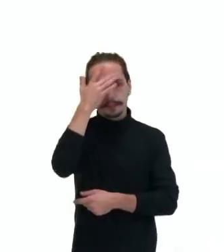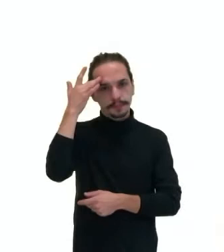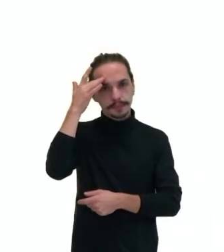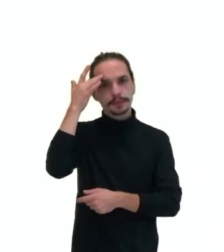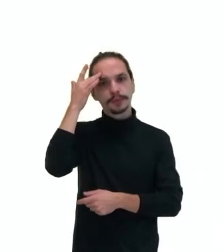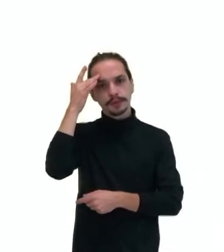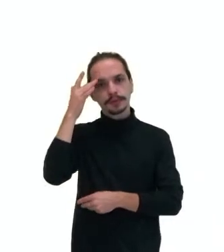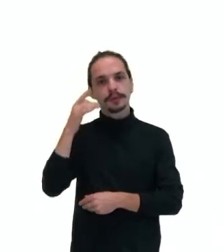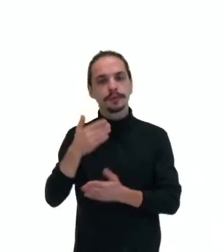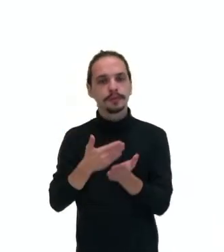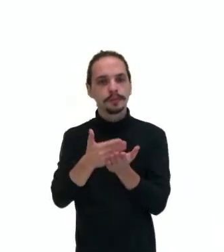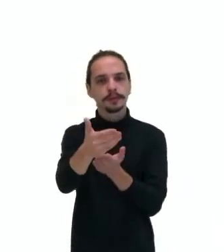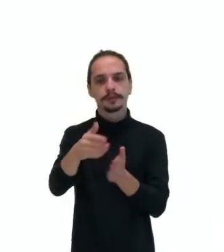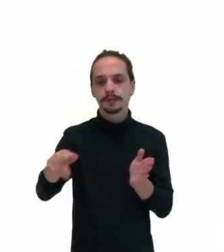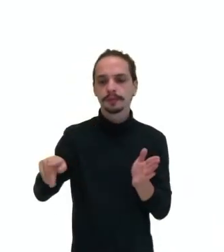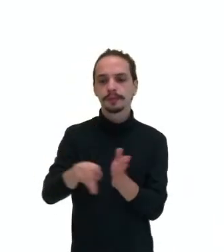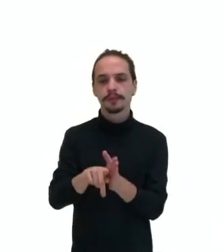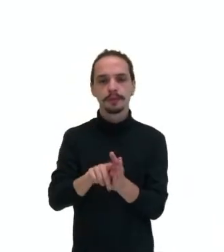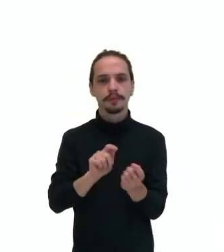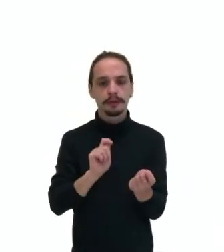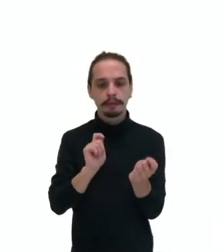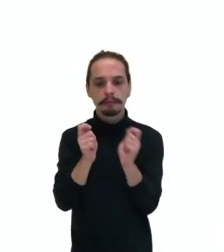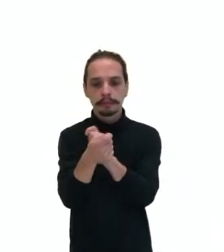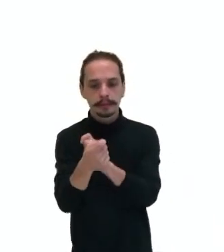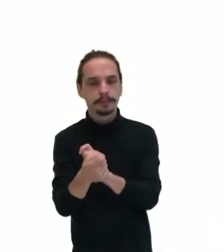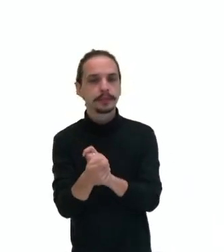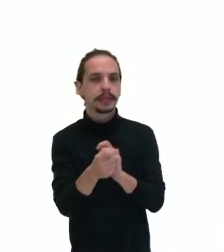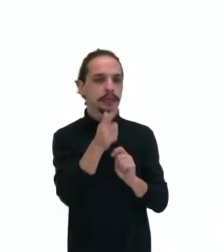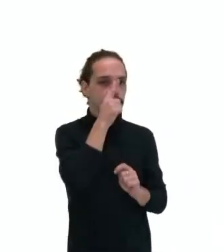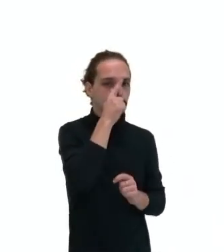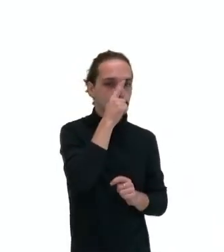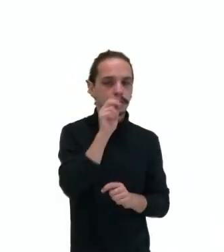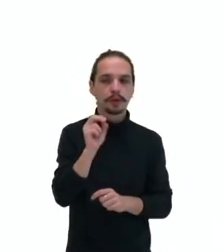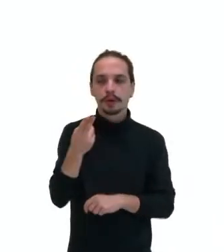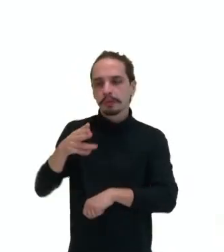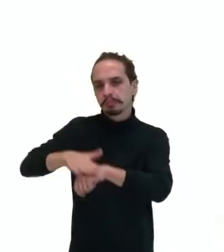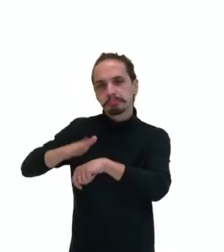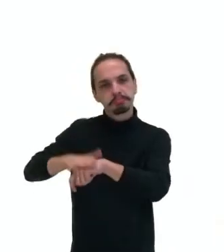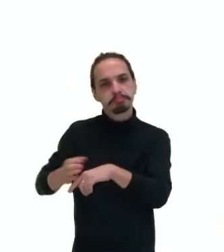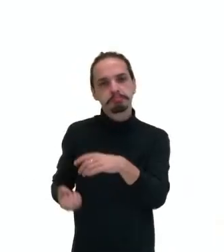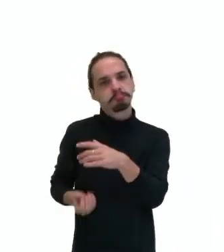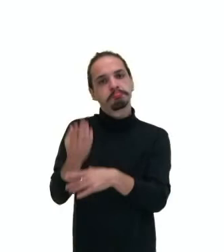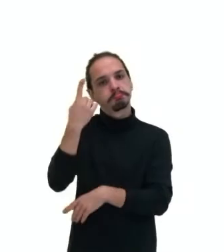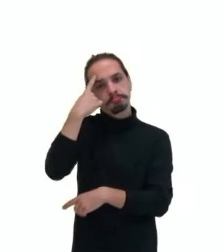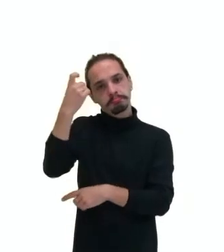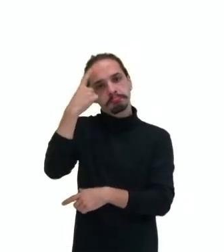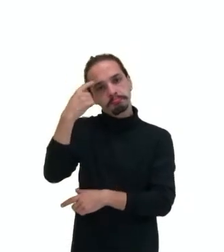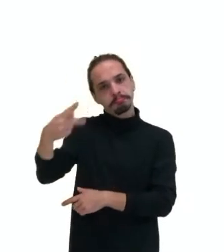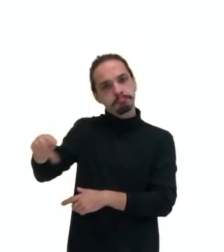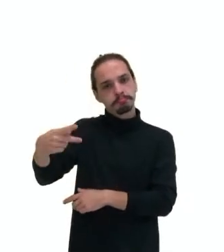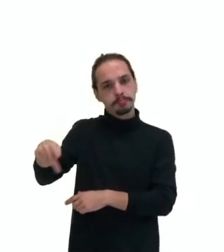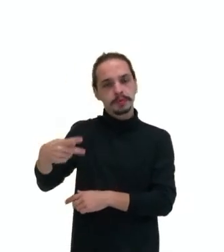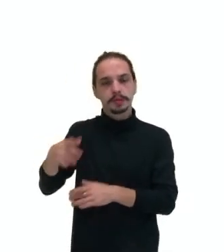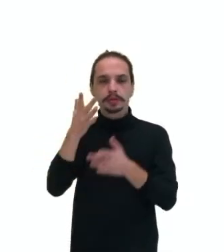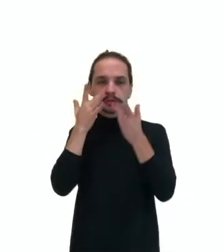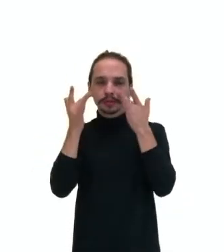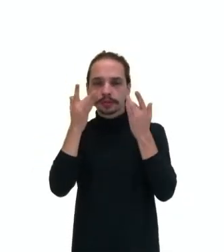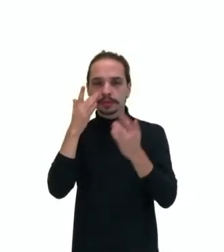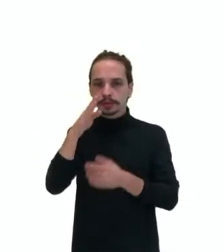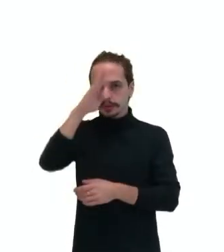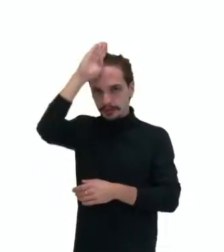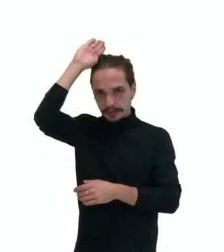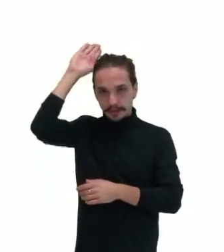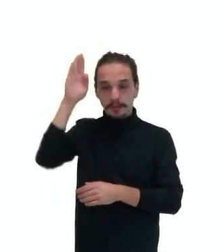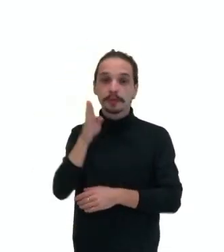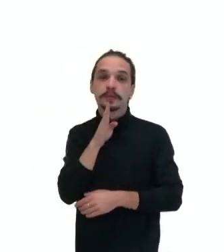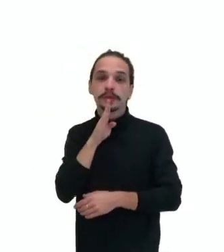romanos escreveram peças adaptadas aos sistemas gregos ou inventaram seus próprios espetáculos teatrais, né? Então a gente vai conhecer os